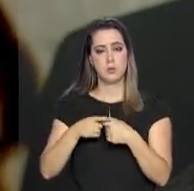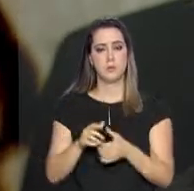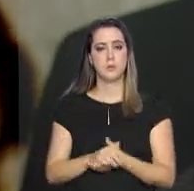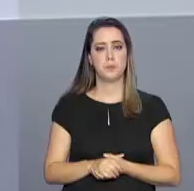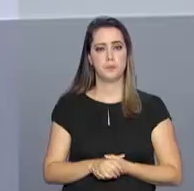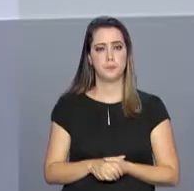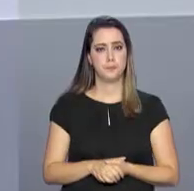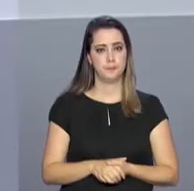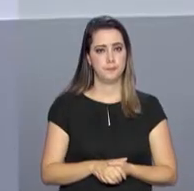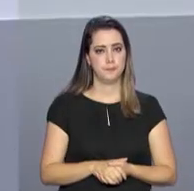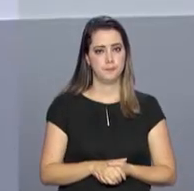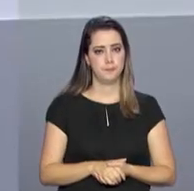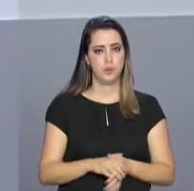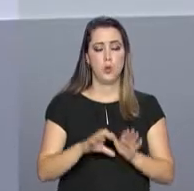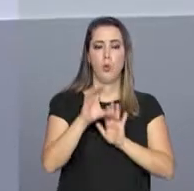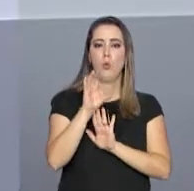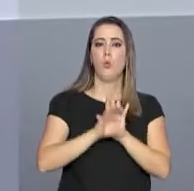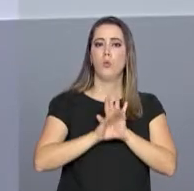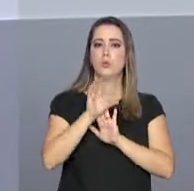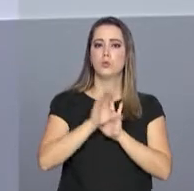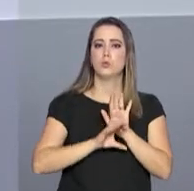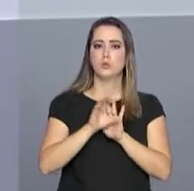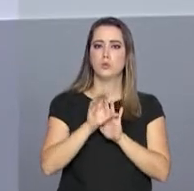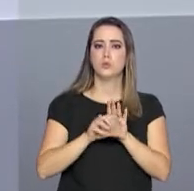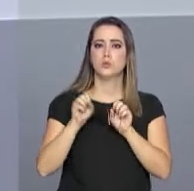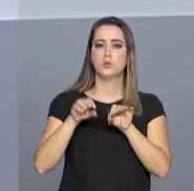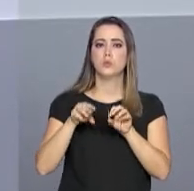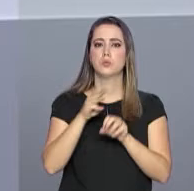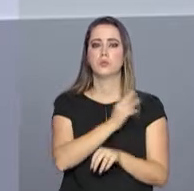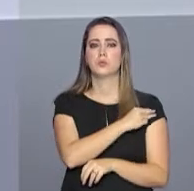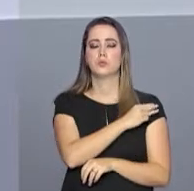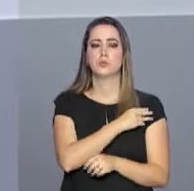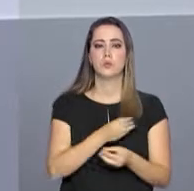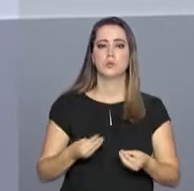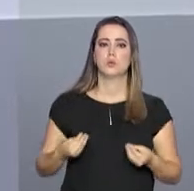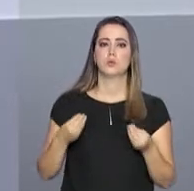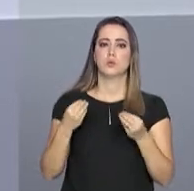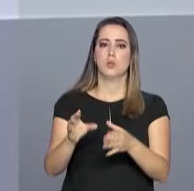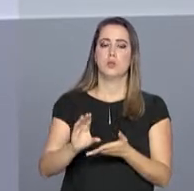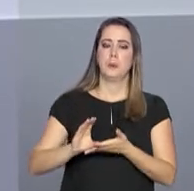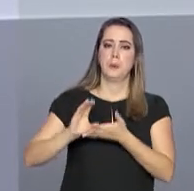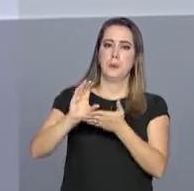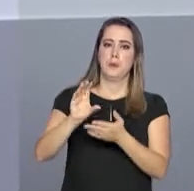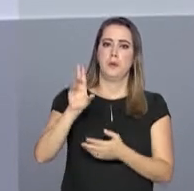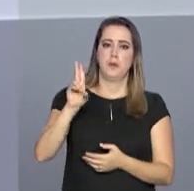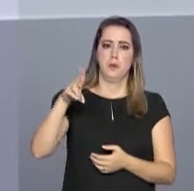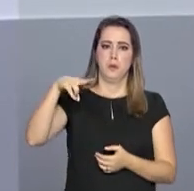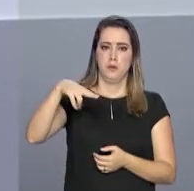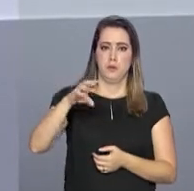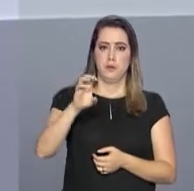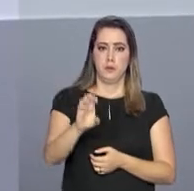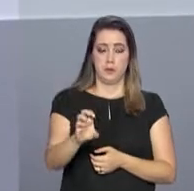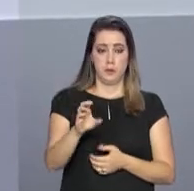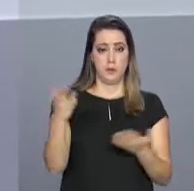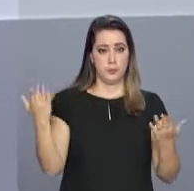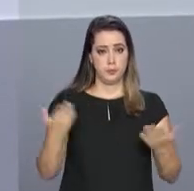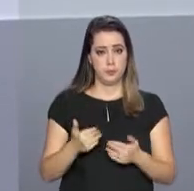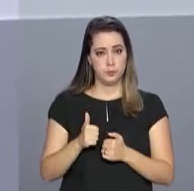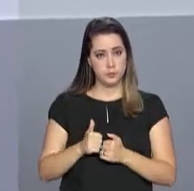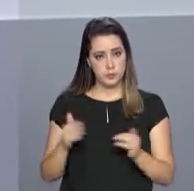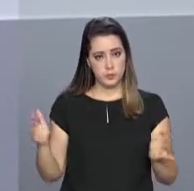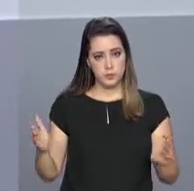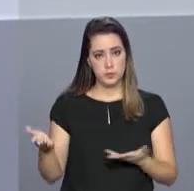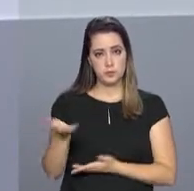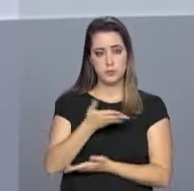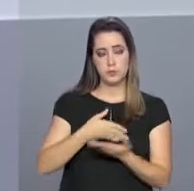feitas à base nacional comum curricular do ensino médio foi entregue ao conselho nacional de educação que agora vai abrir espaço